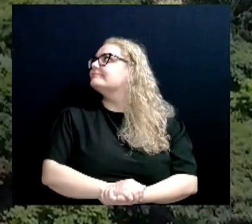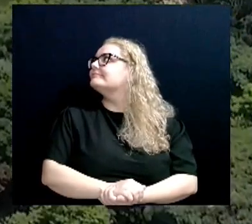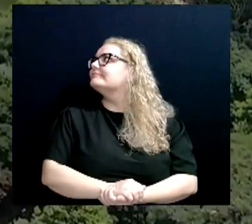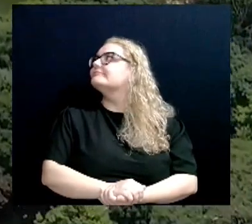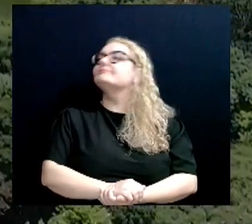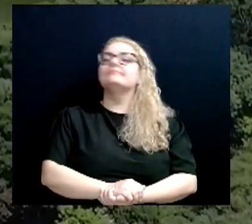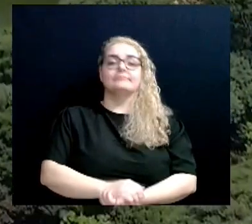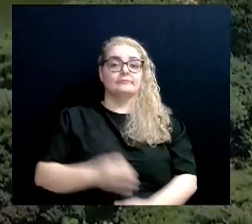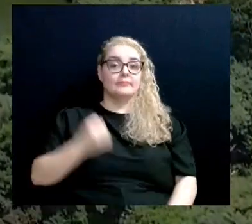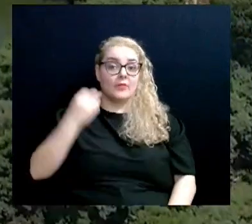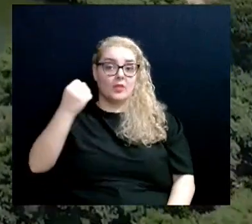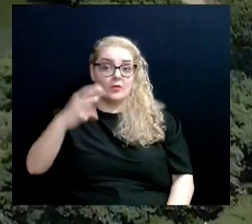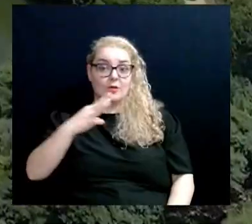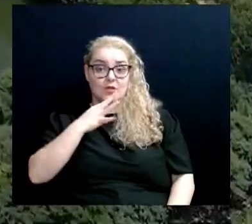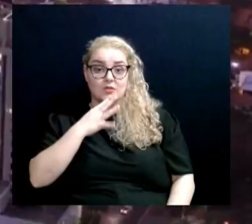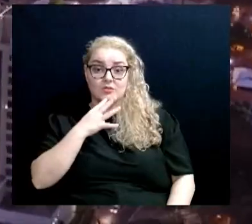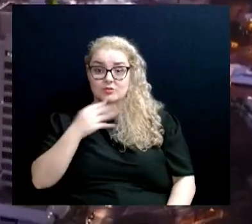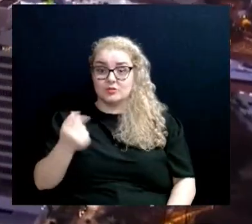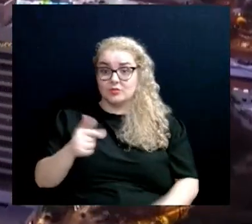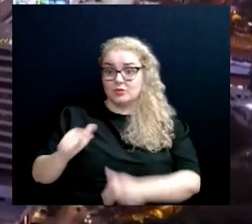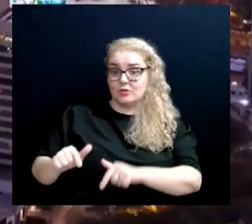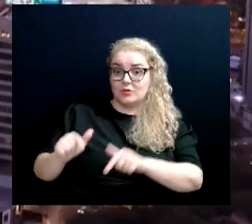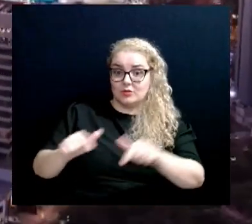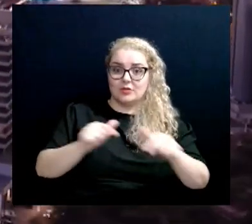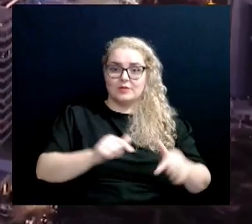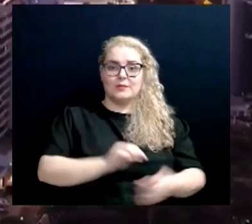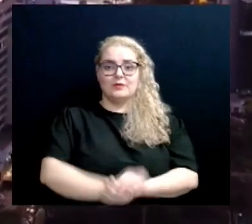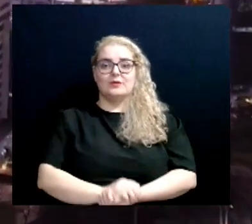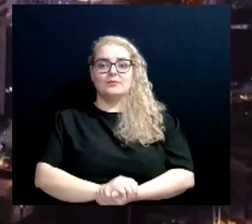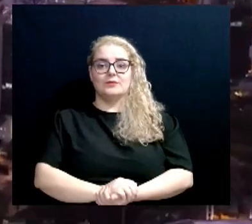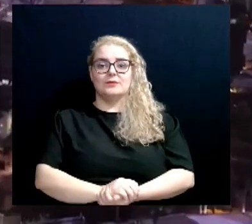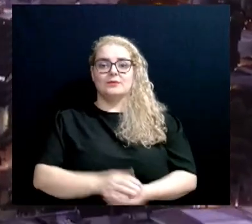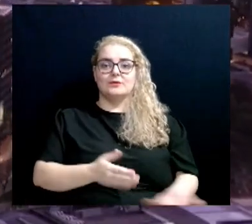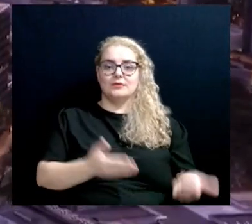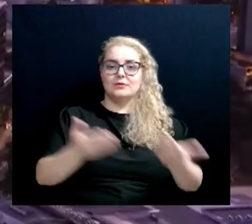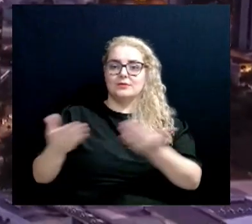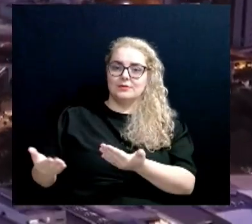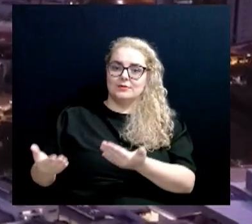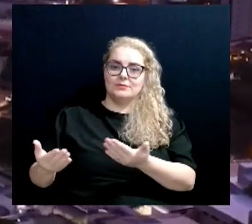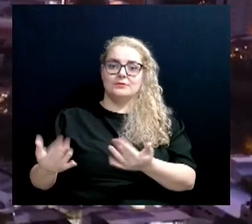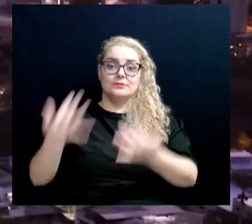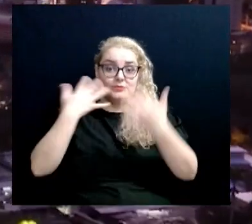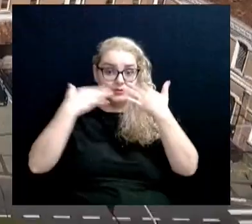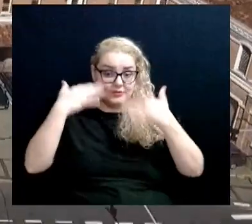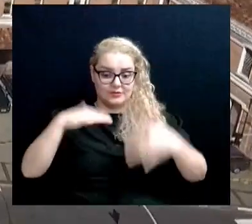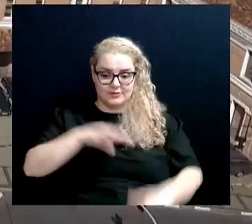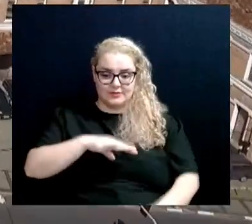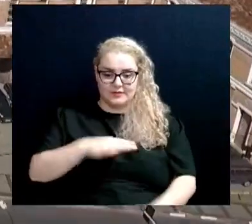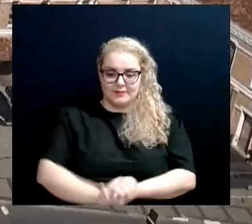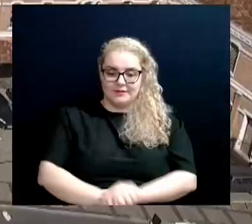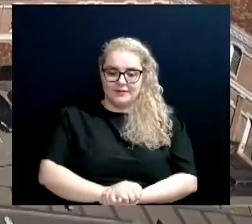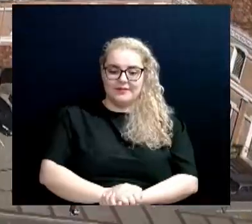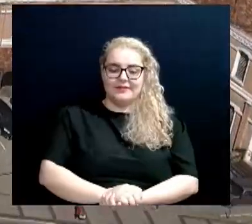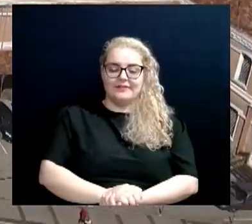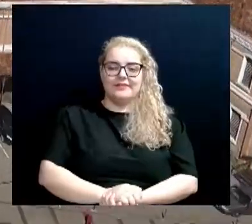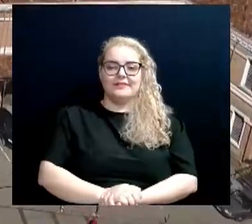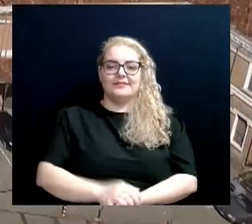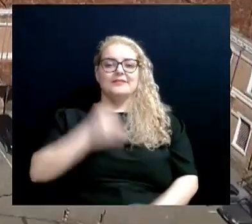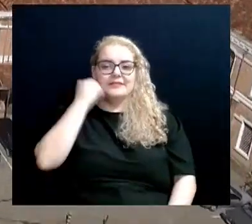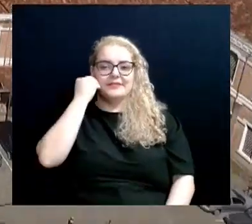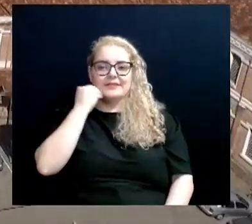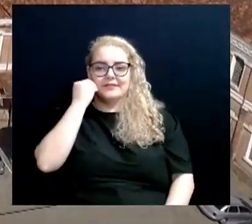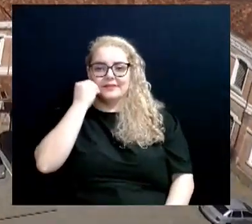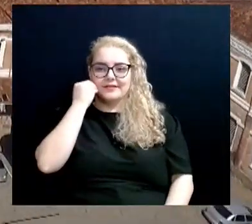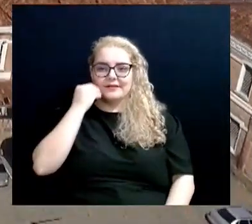Viajar, conhecer novos lugares e aproveitar os atrativos de uma cidade deve ser uma experiência para